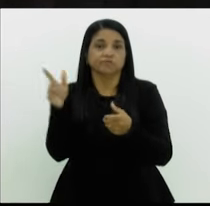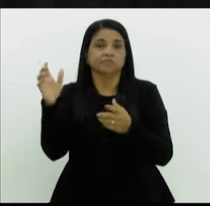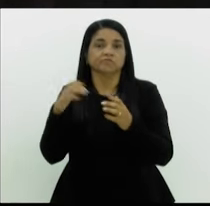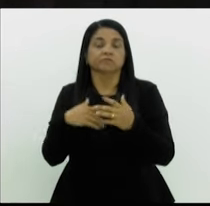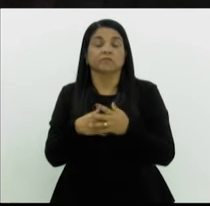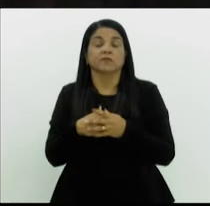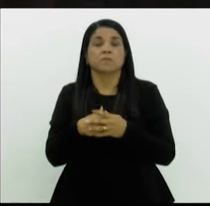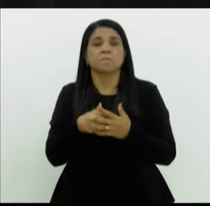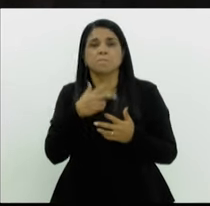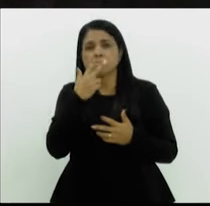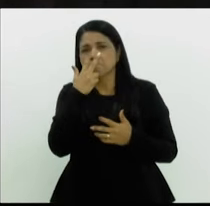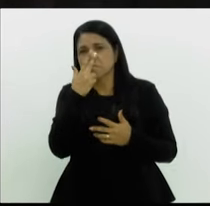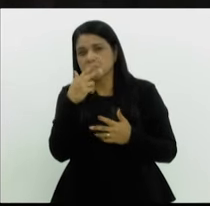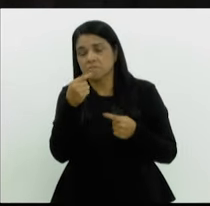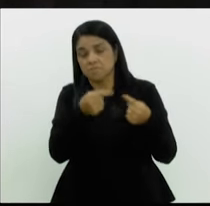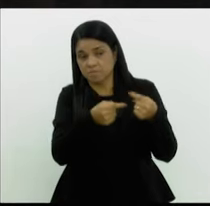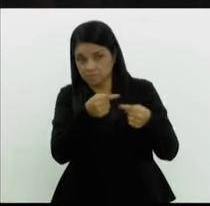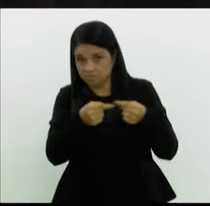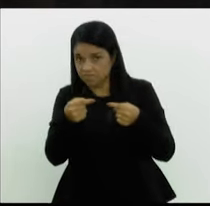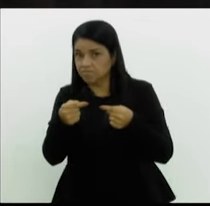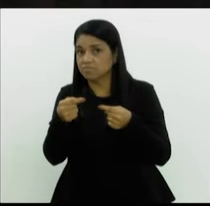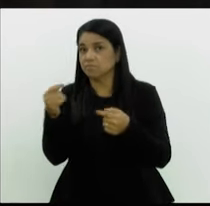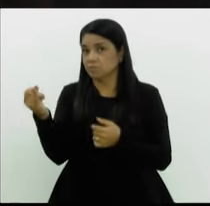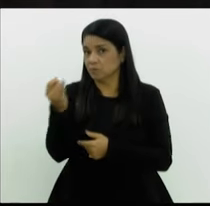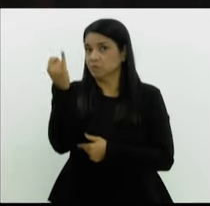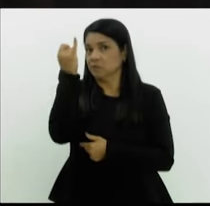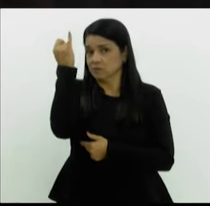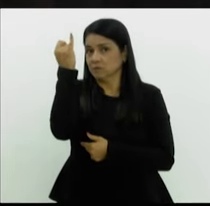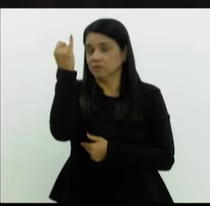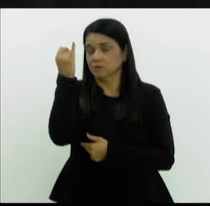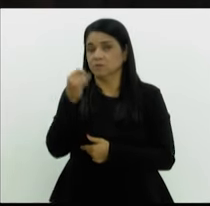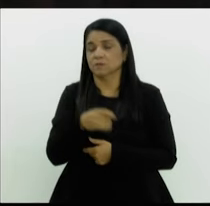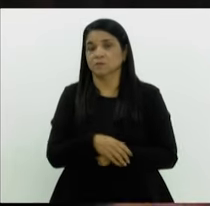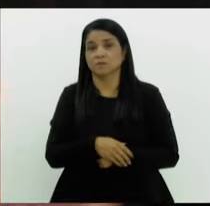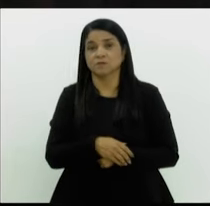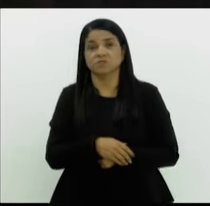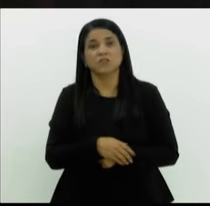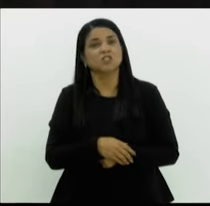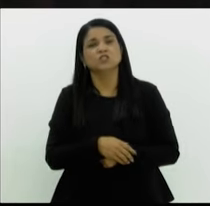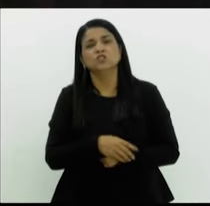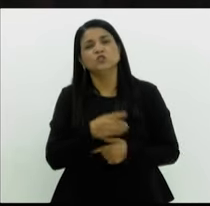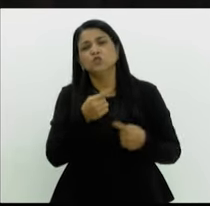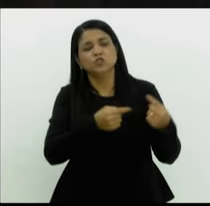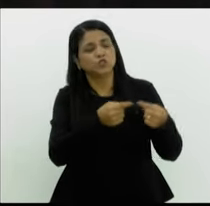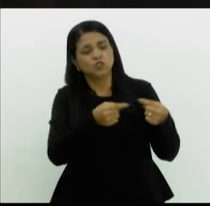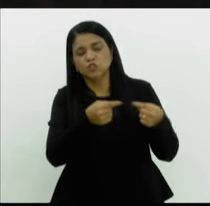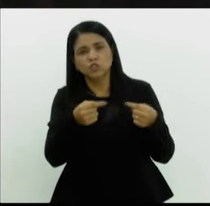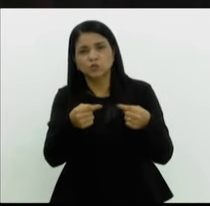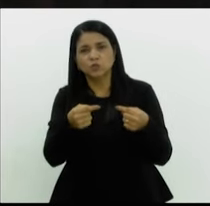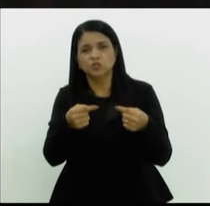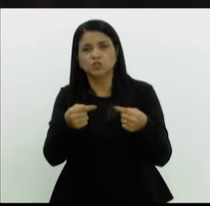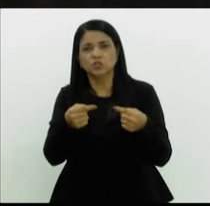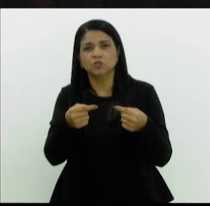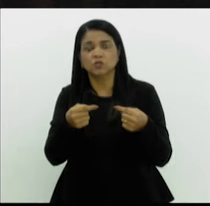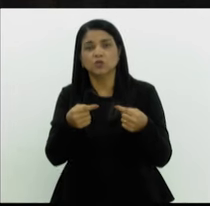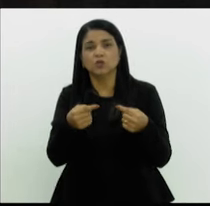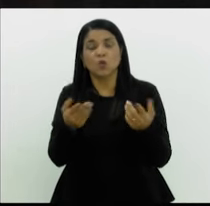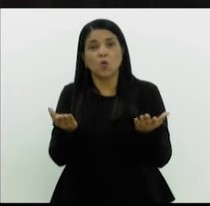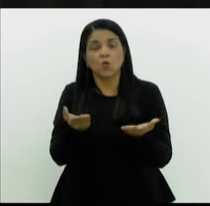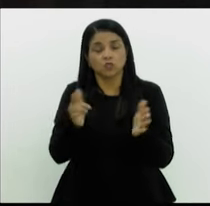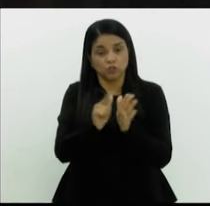discussão absolutamente pertinente. Porque não se discute o que eu vi hoje em